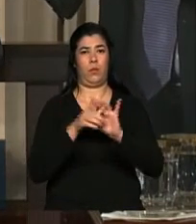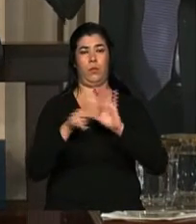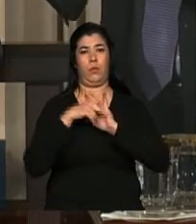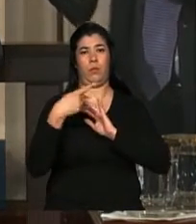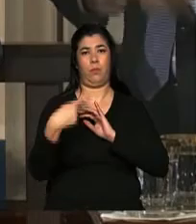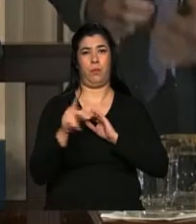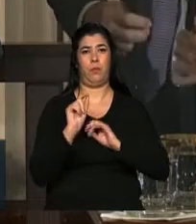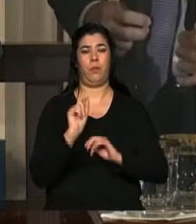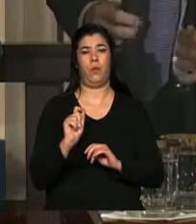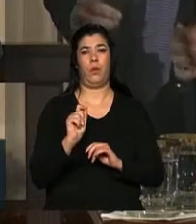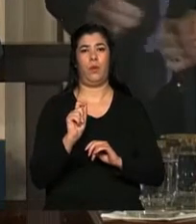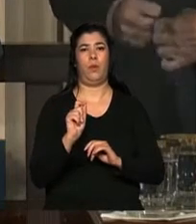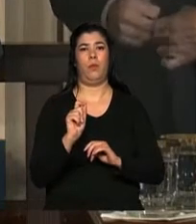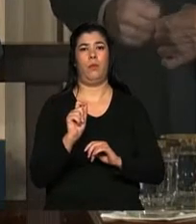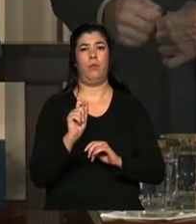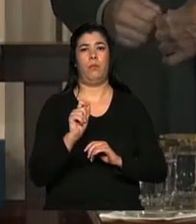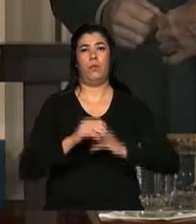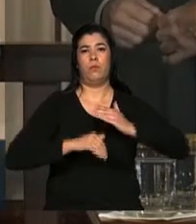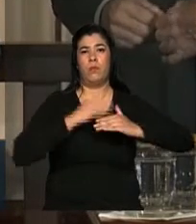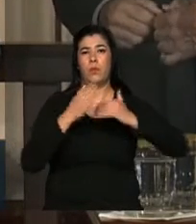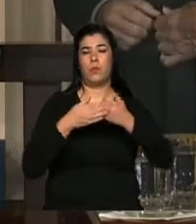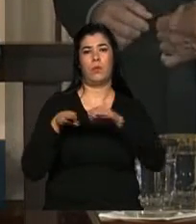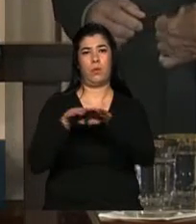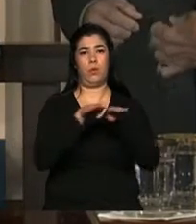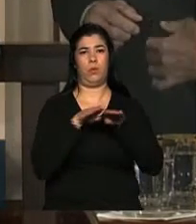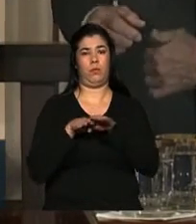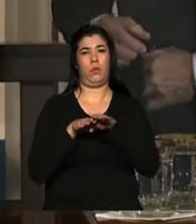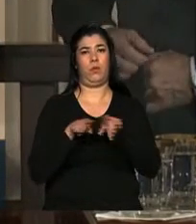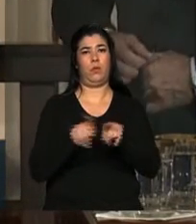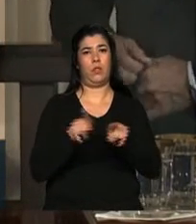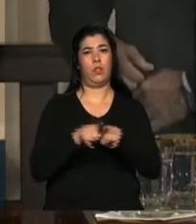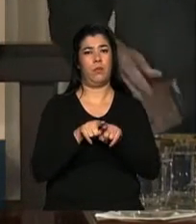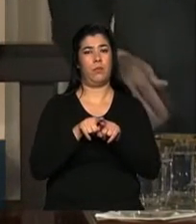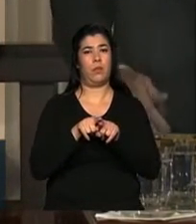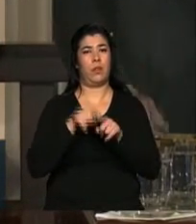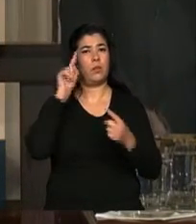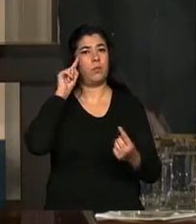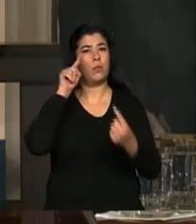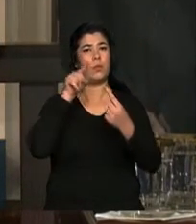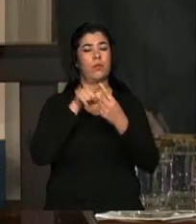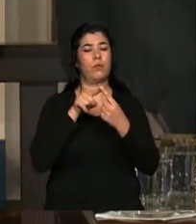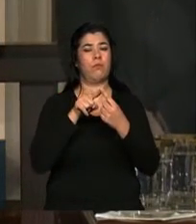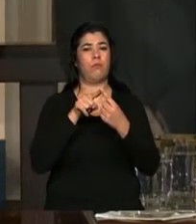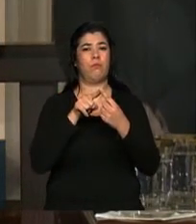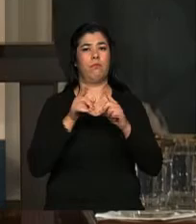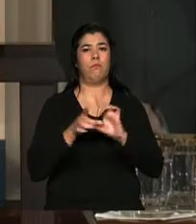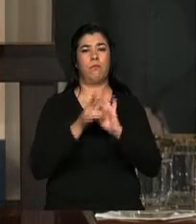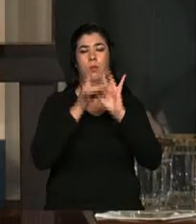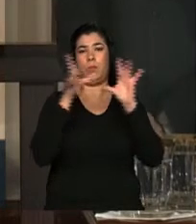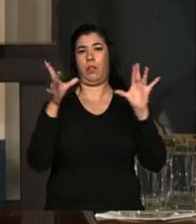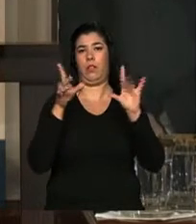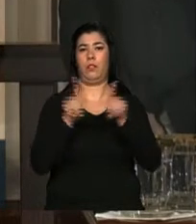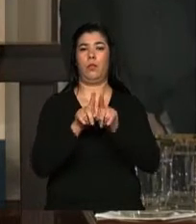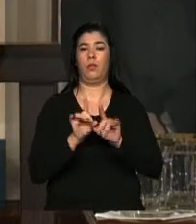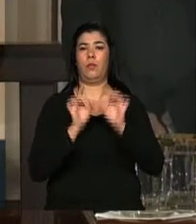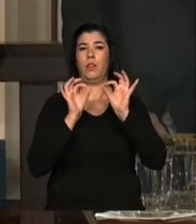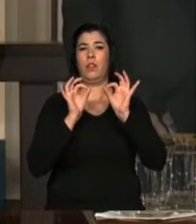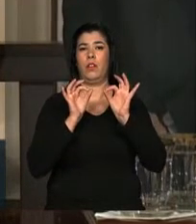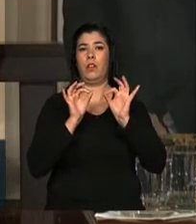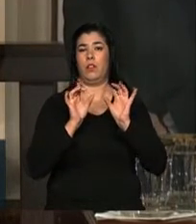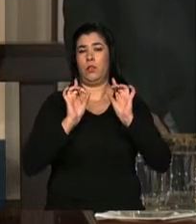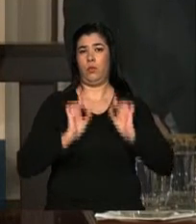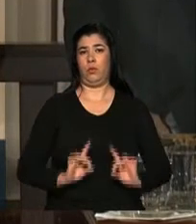por uma herança comum, mas sim pelos ideais de liberdade e dignidade. Nós somos as